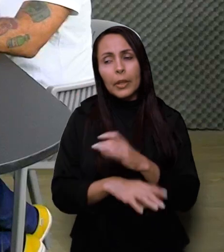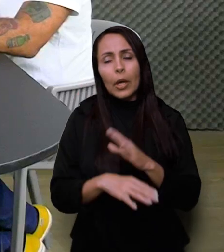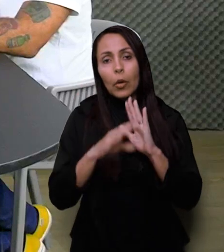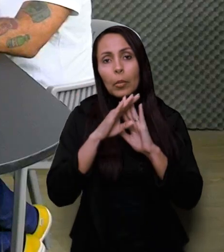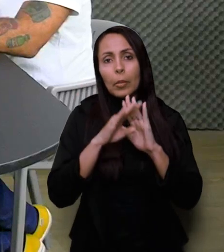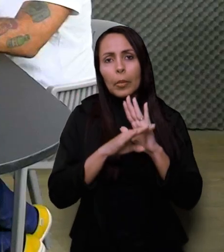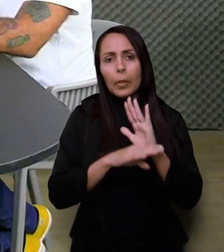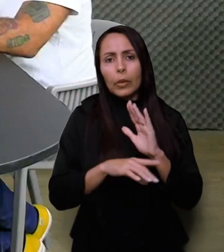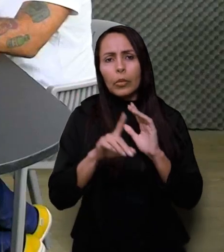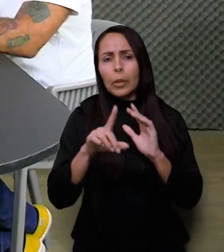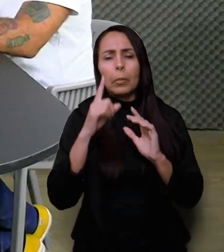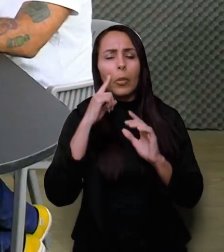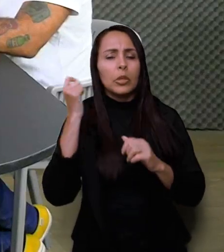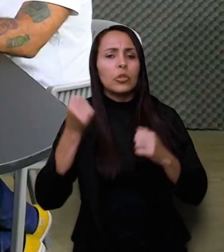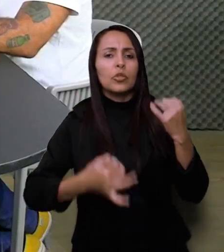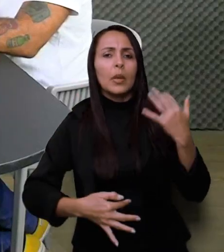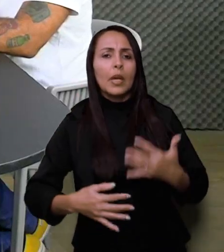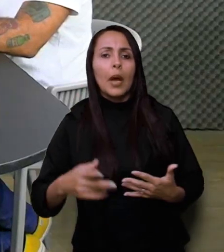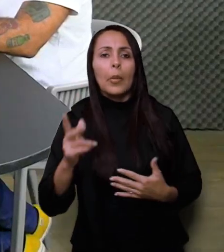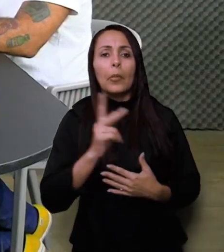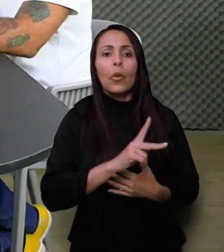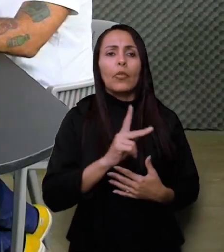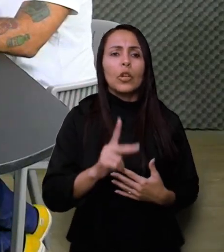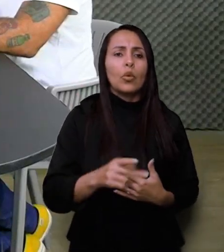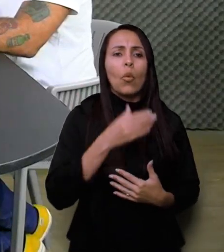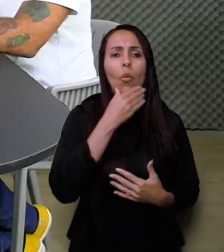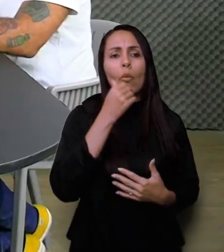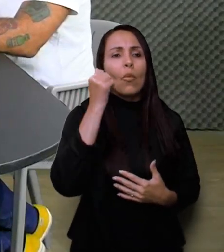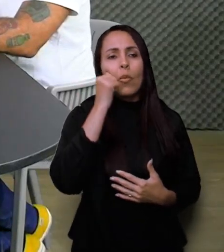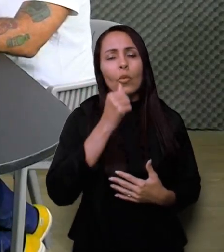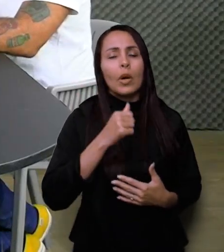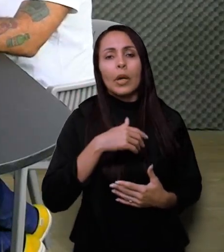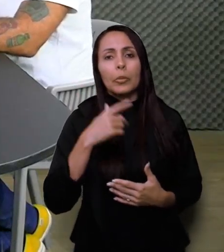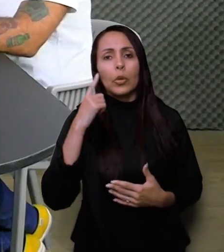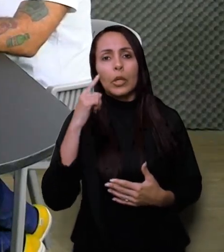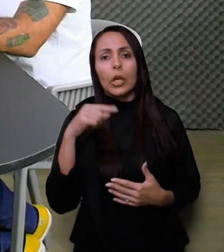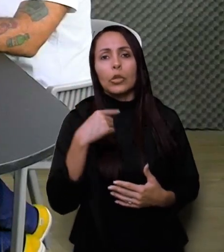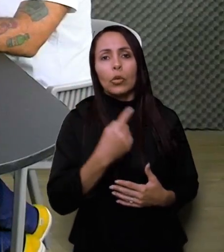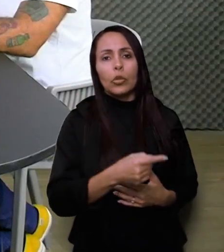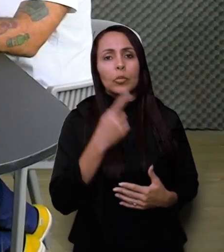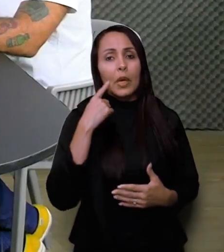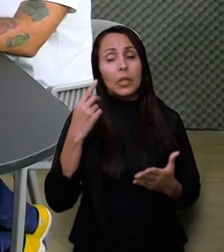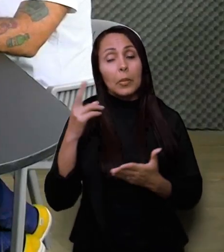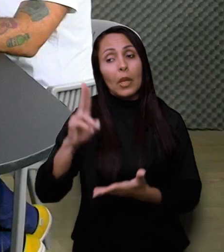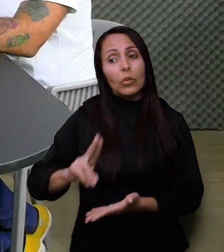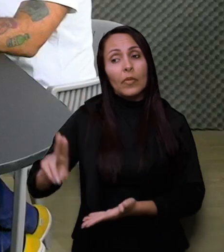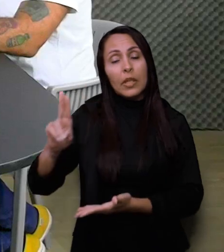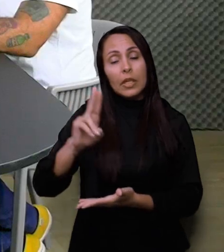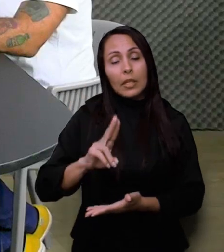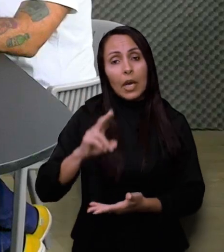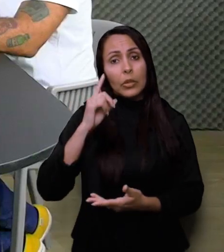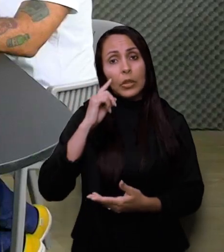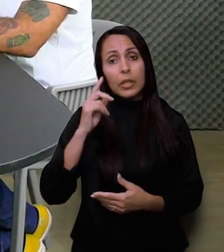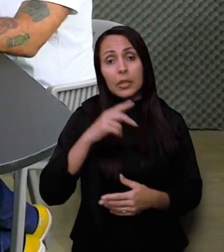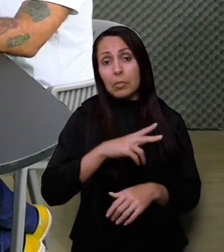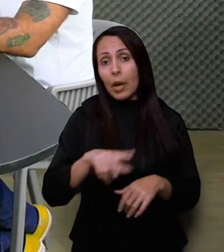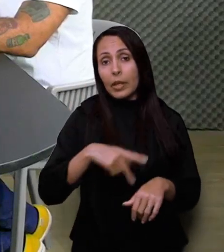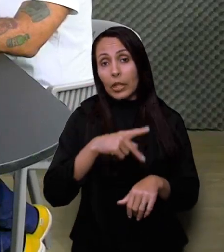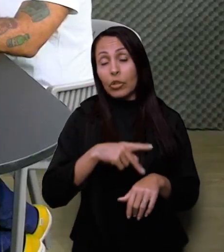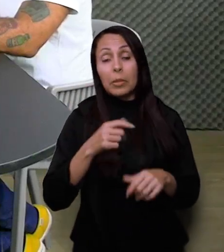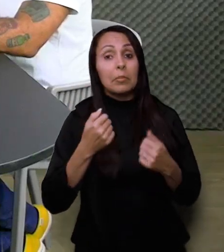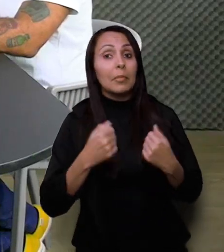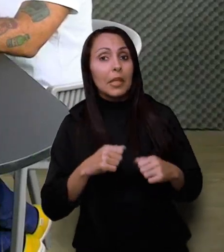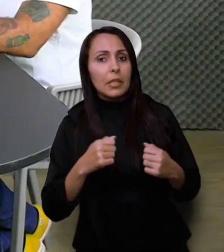que você pode dizer para professores e professoras? Porque nós passamos pela universidade, né? Para ser professor nesse país, a gente